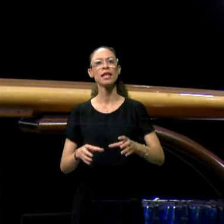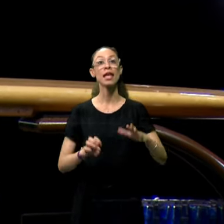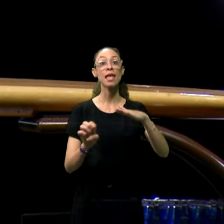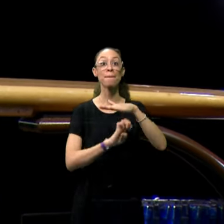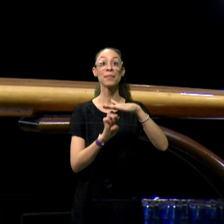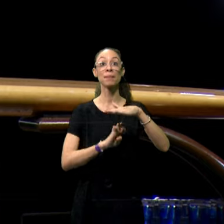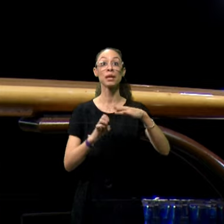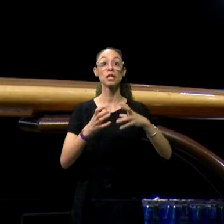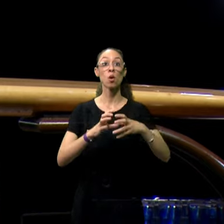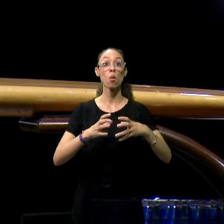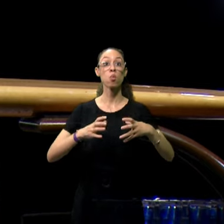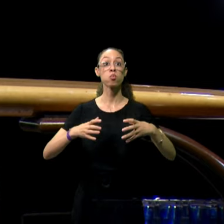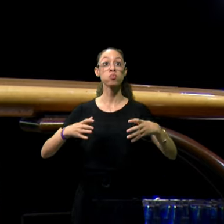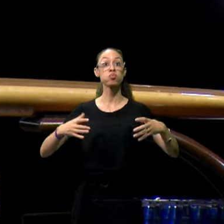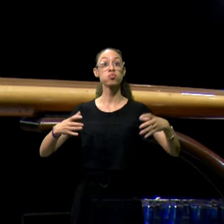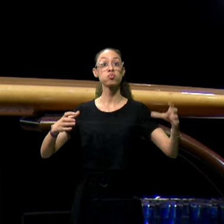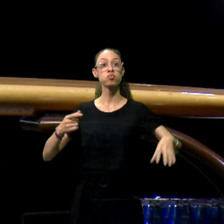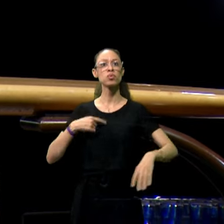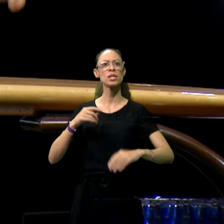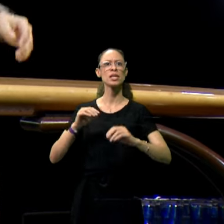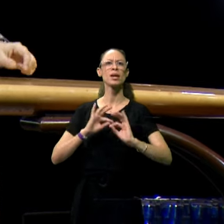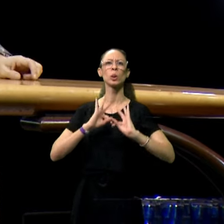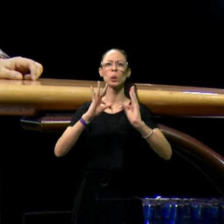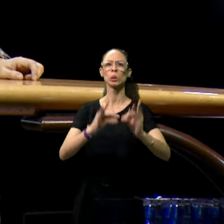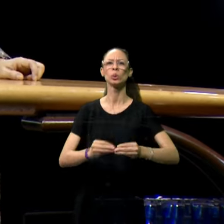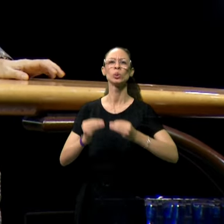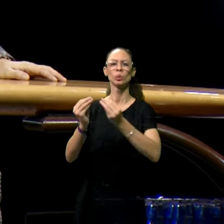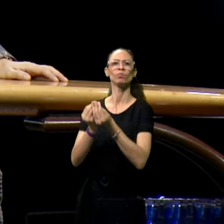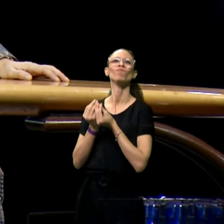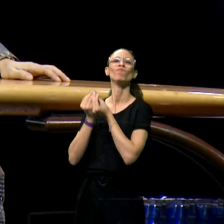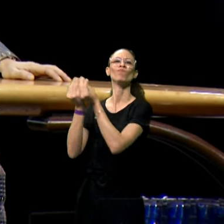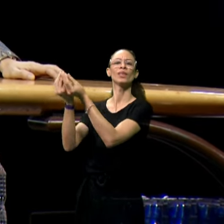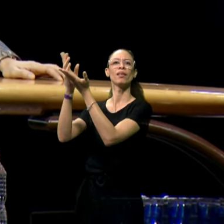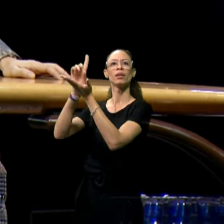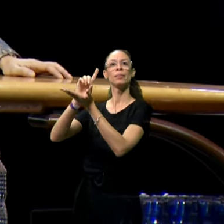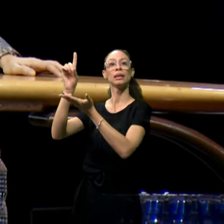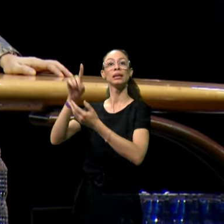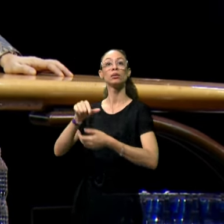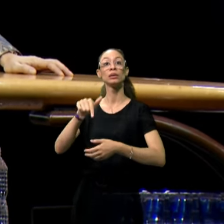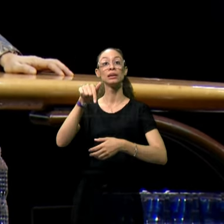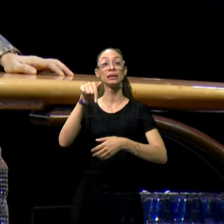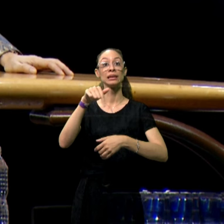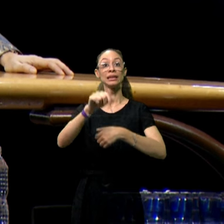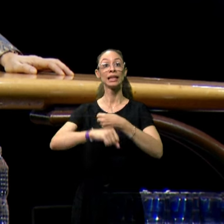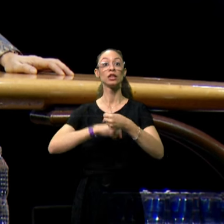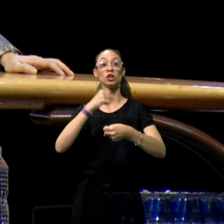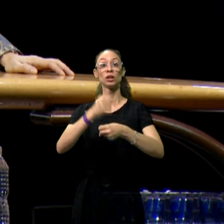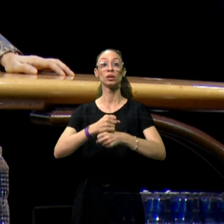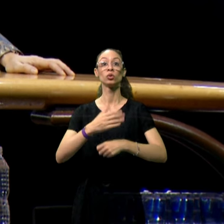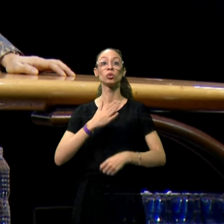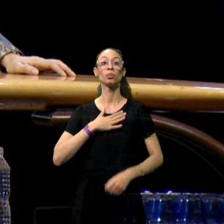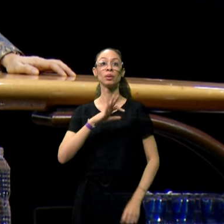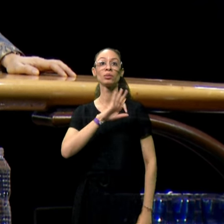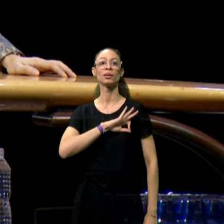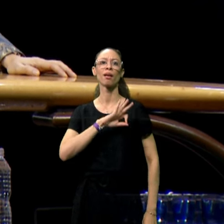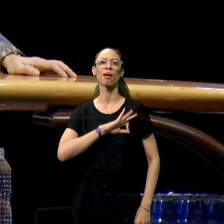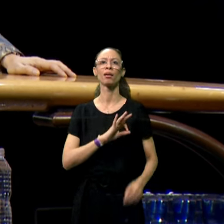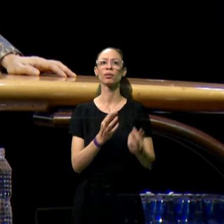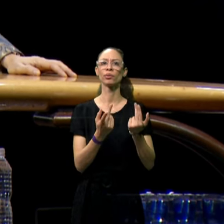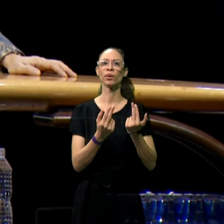tudo ia dando para o Senhor, 10, 15, 20, 30%, 40%. E durante 7 anos eu não subi meu salário.